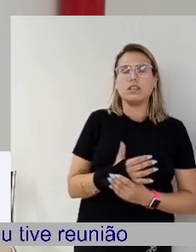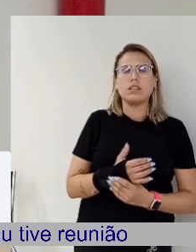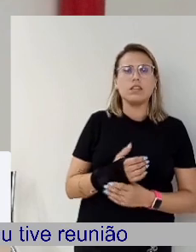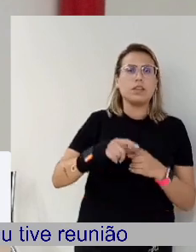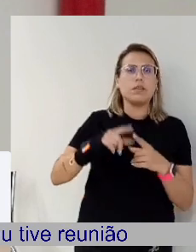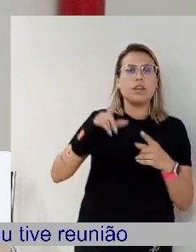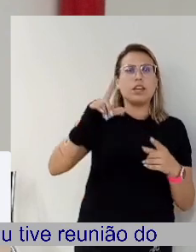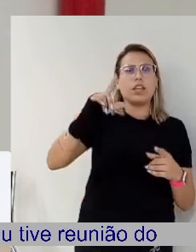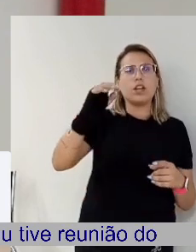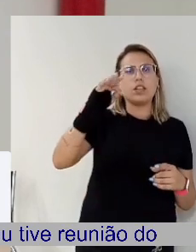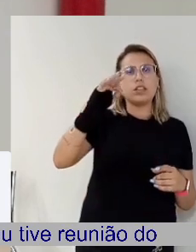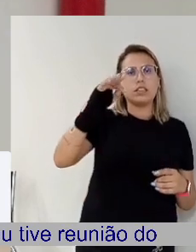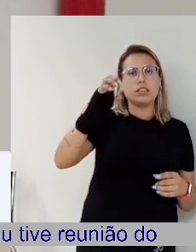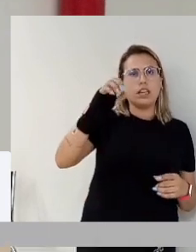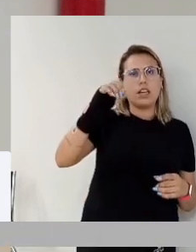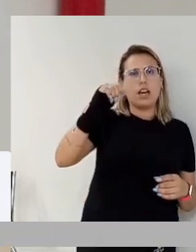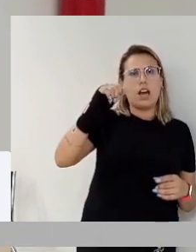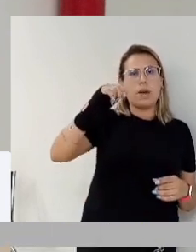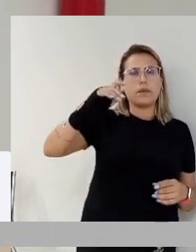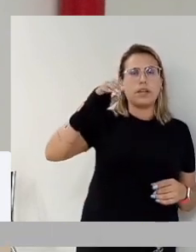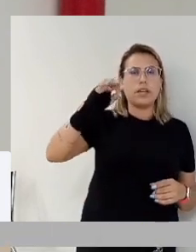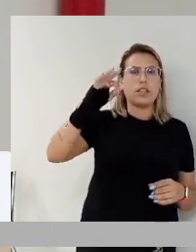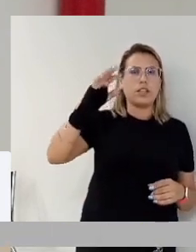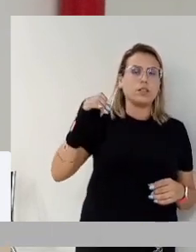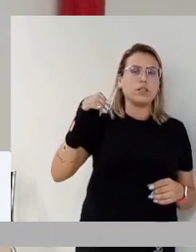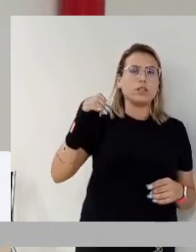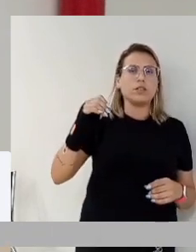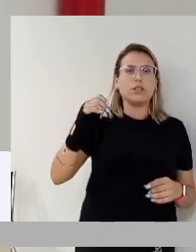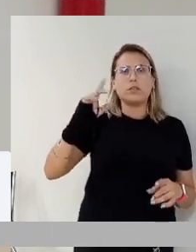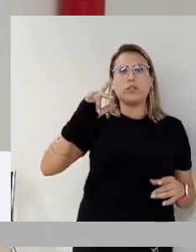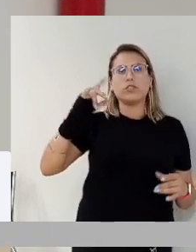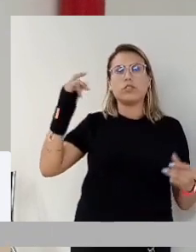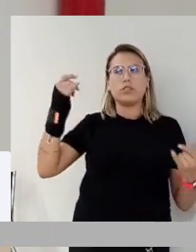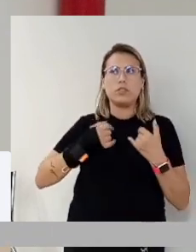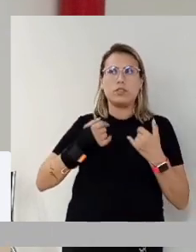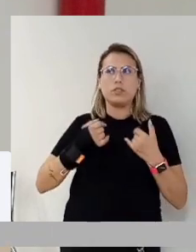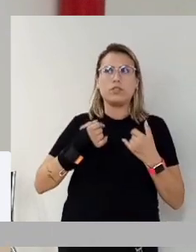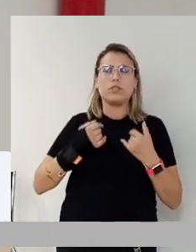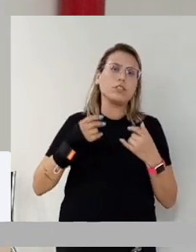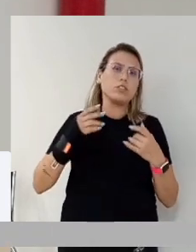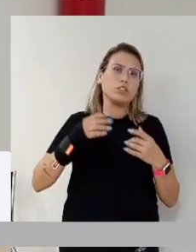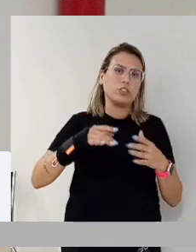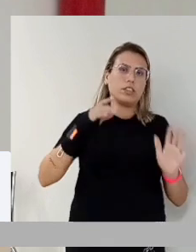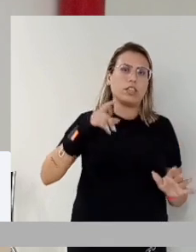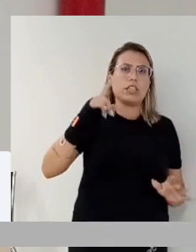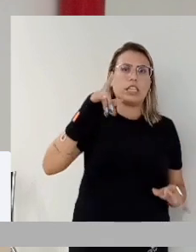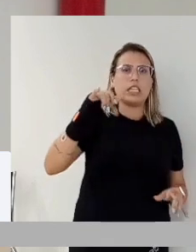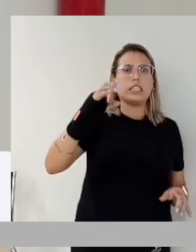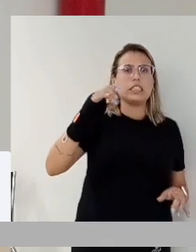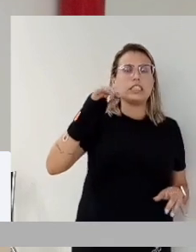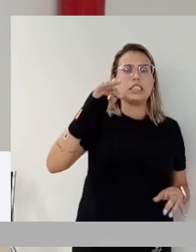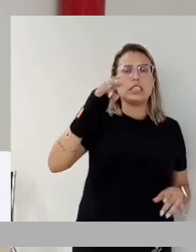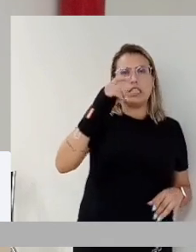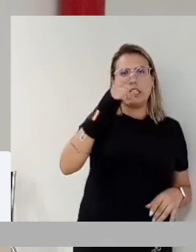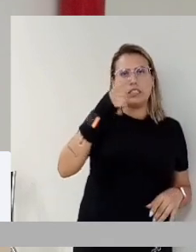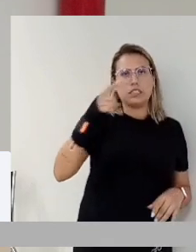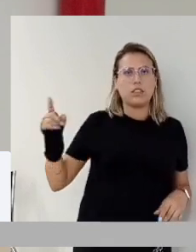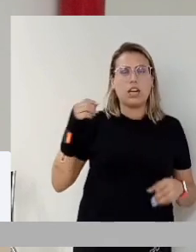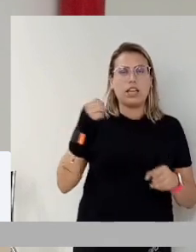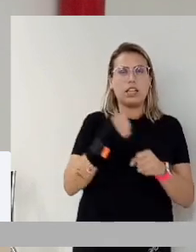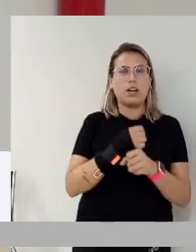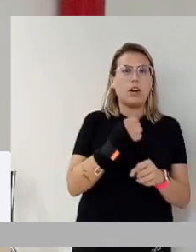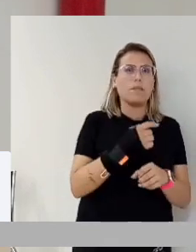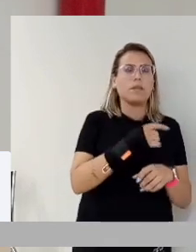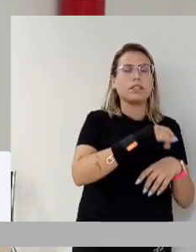e já tá segundo me informaram já foi licitado a obra é da secretaria da estade e eu